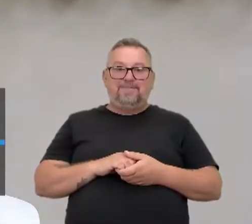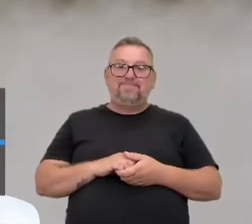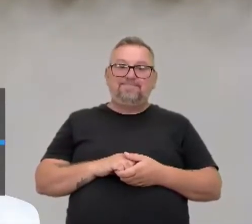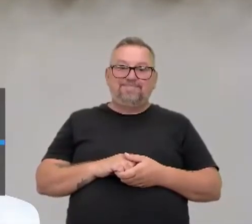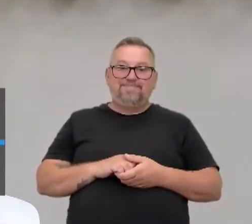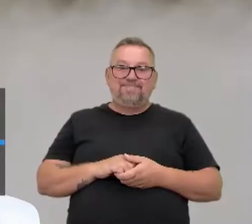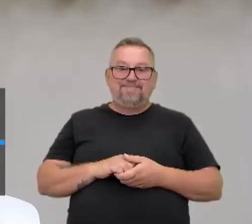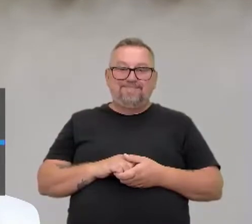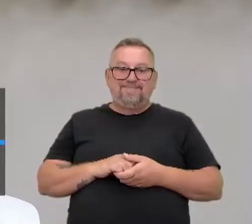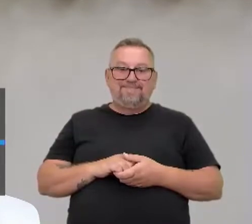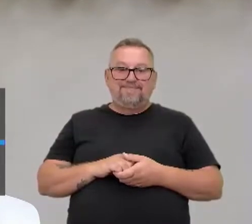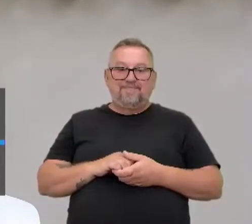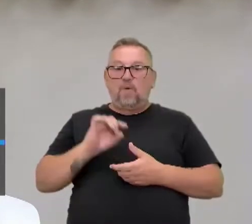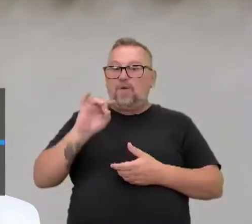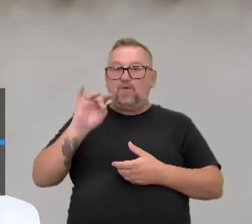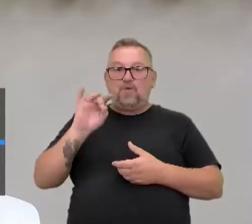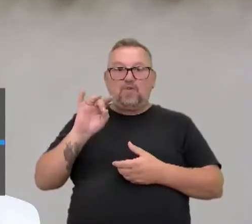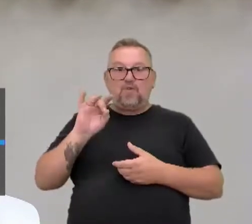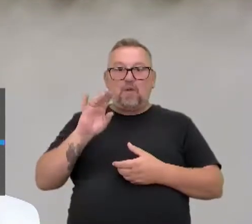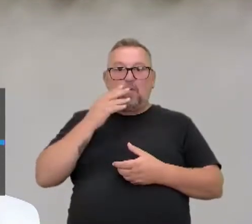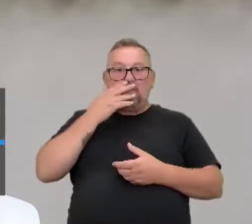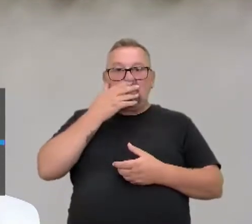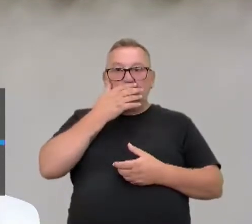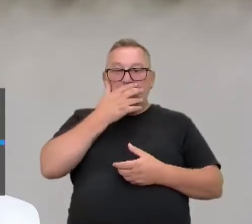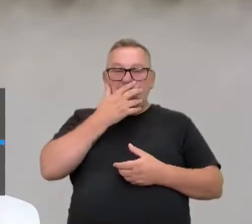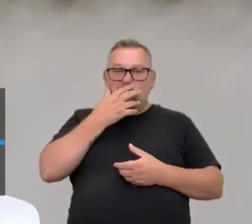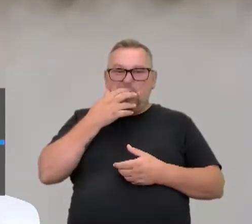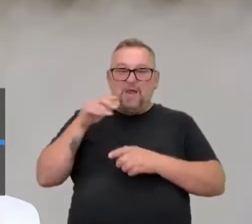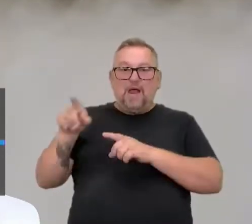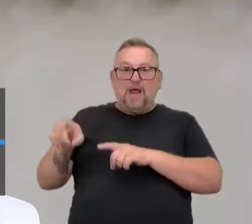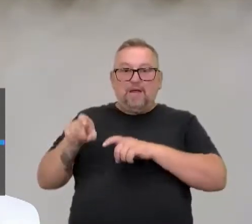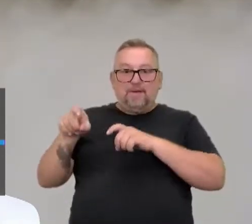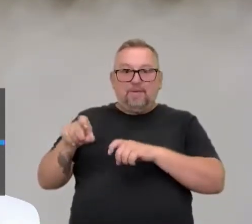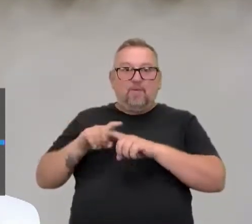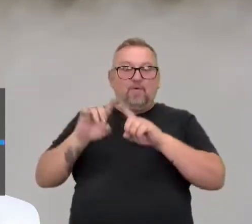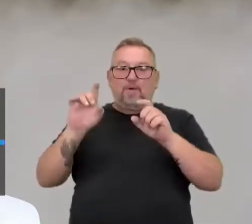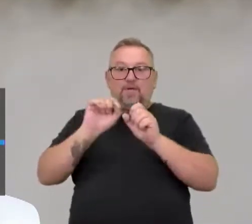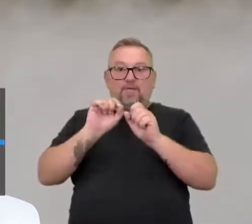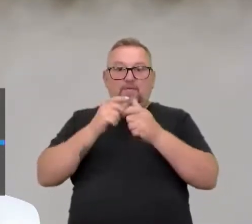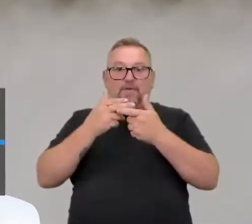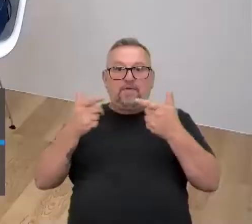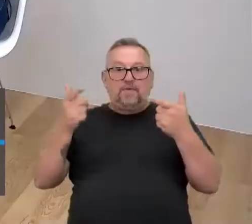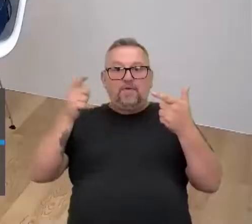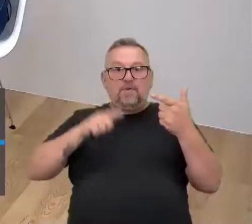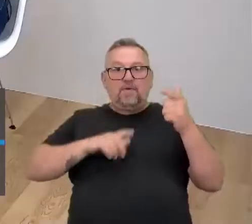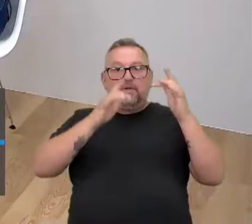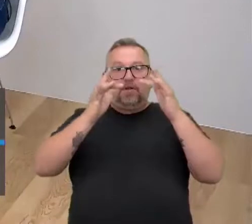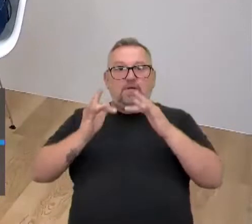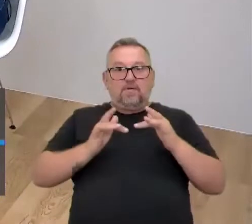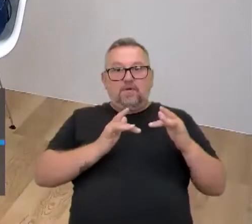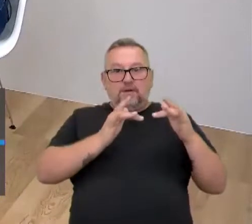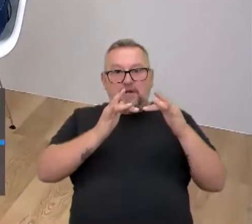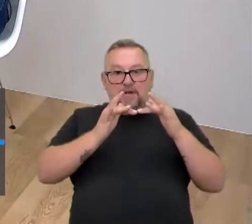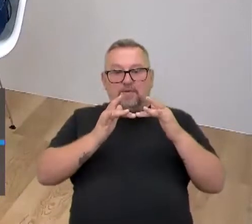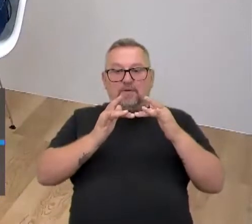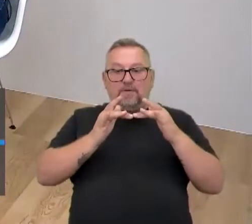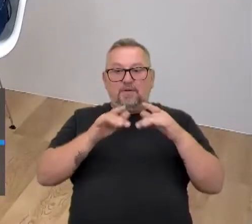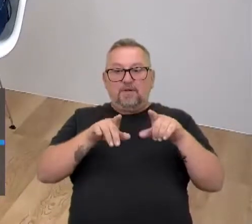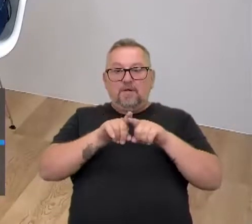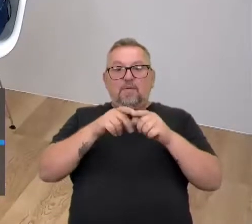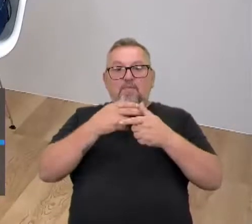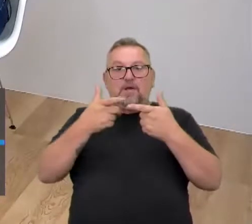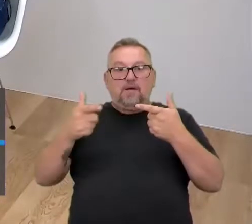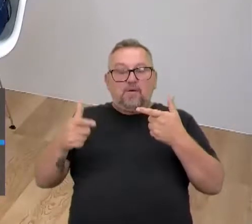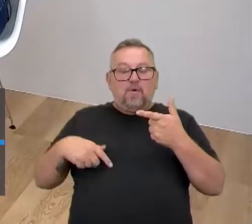Então, não é apenas então a agricultura em si, né? Mas tem uma série aí de outras relações, né? Uma coisa